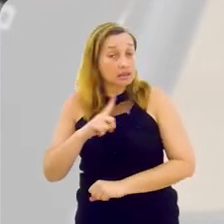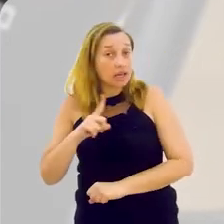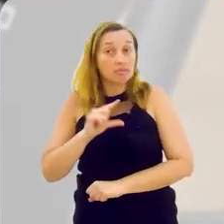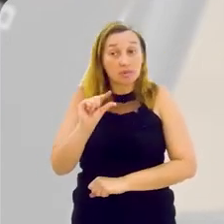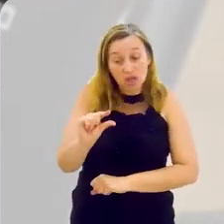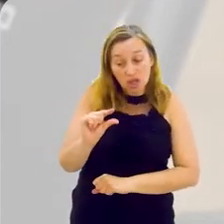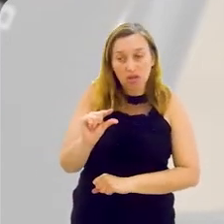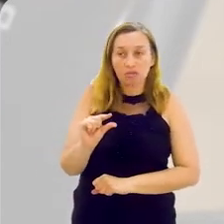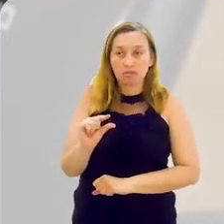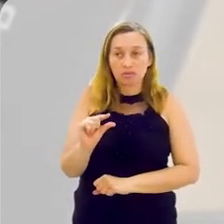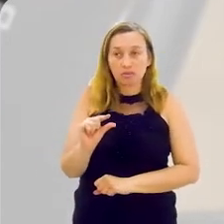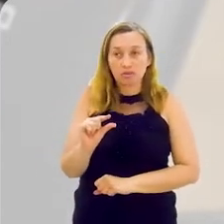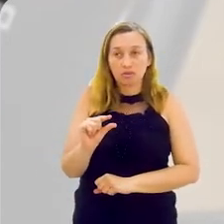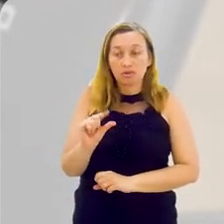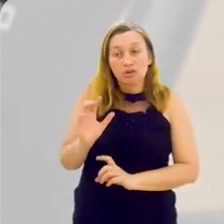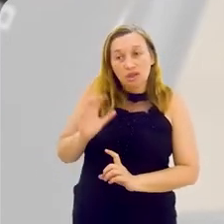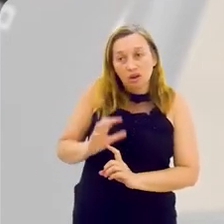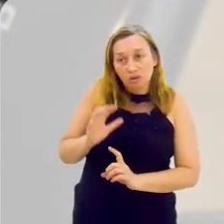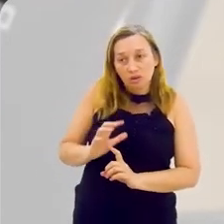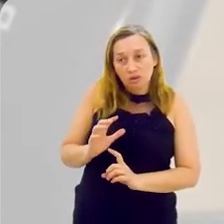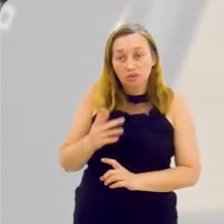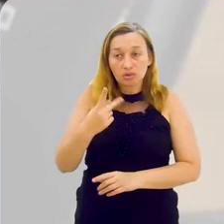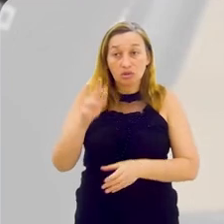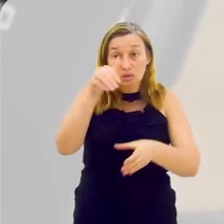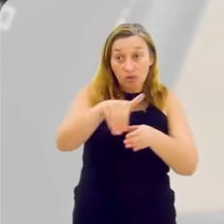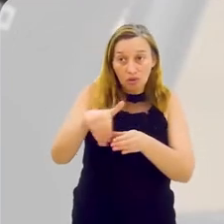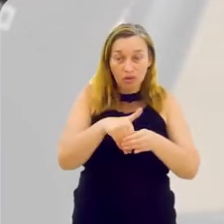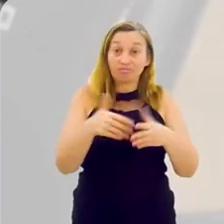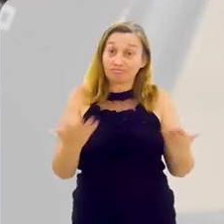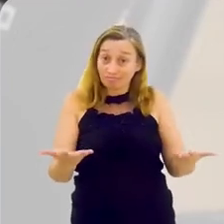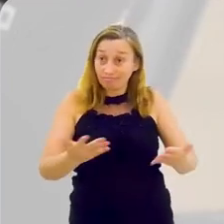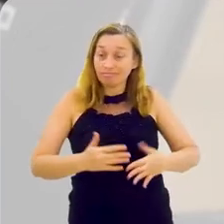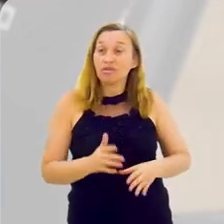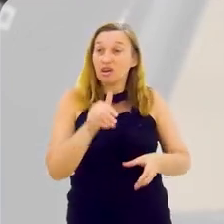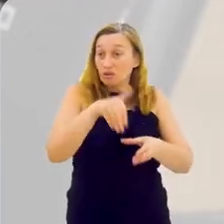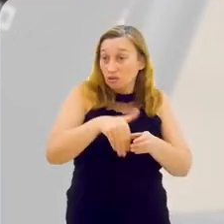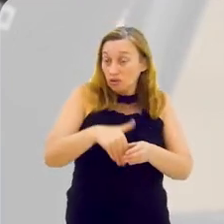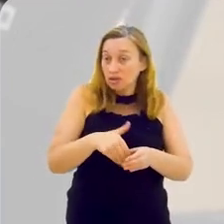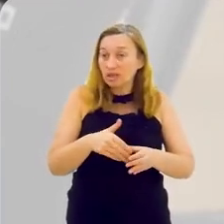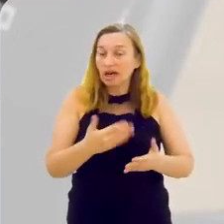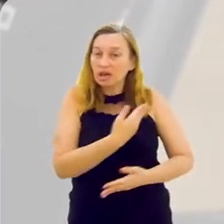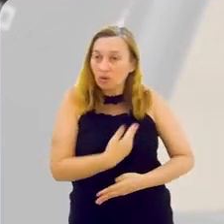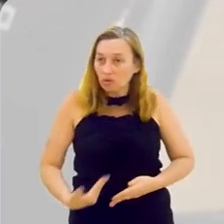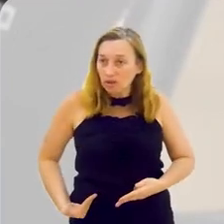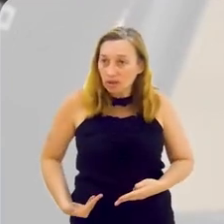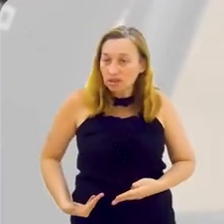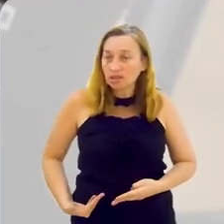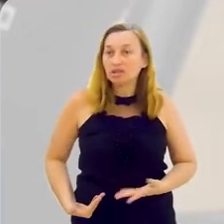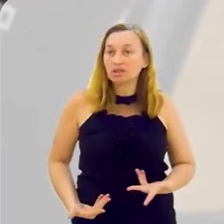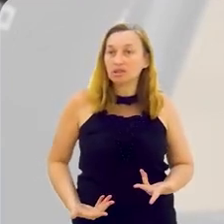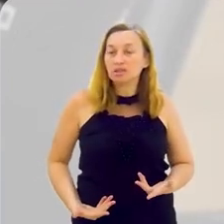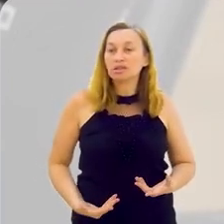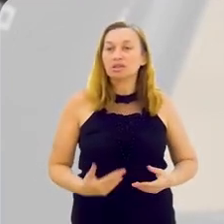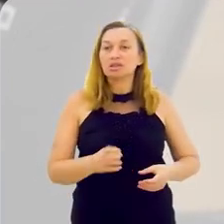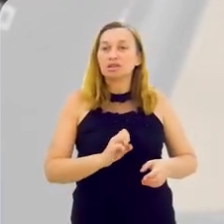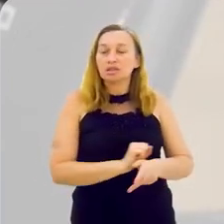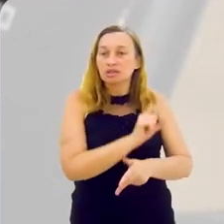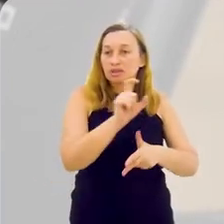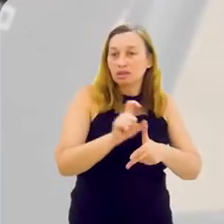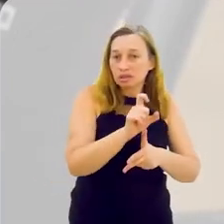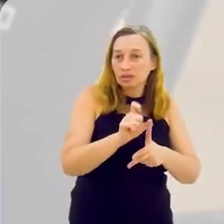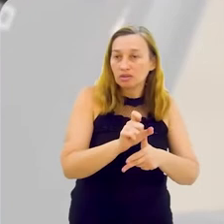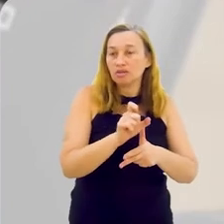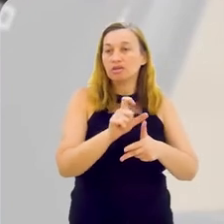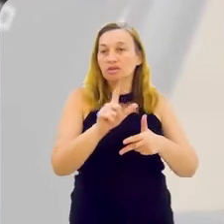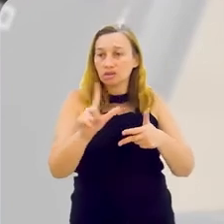poder de influência? Tem, pequeno, mínimo, uma forma de você influenciar através do seu voto, do voto. Você votar em governante, seja